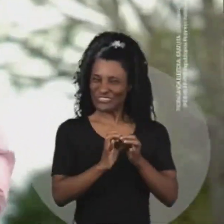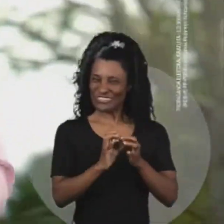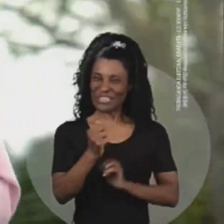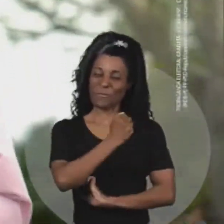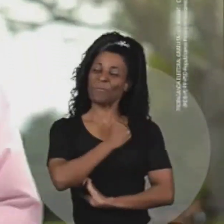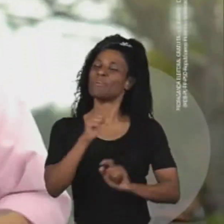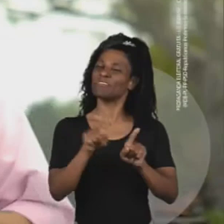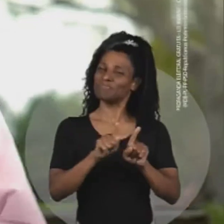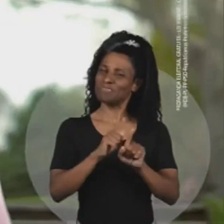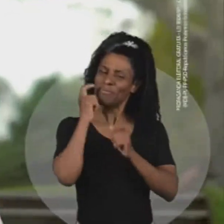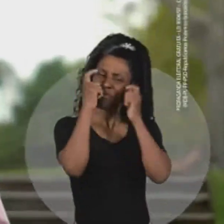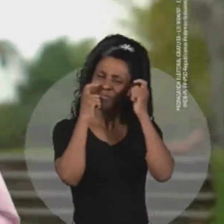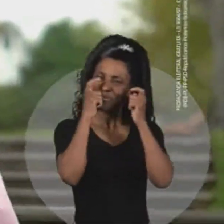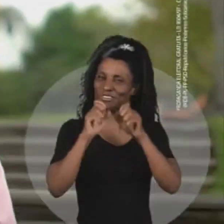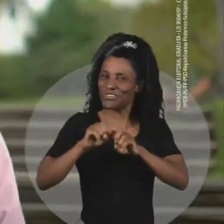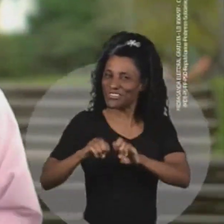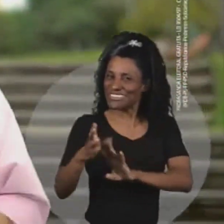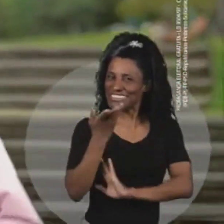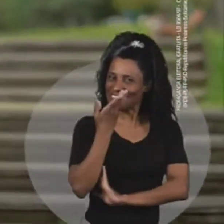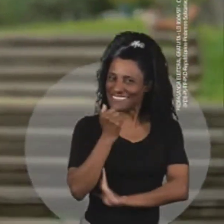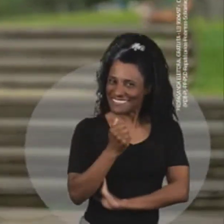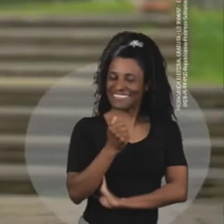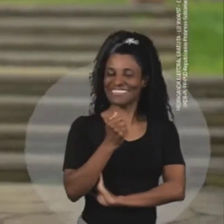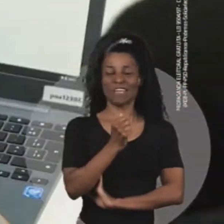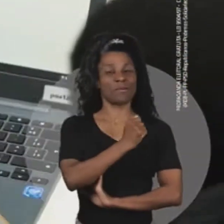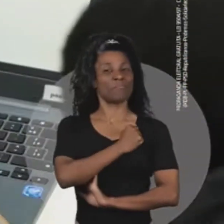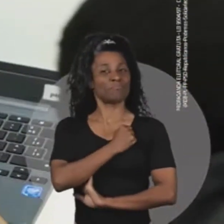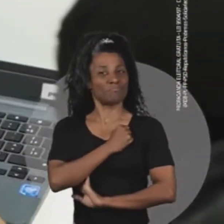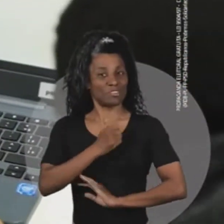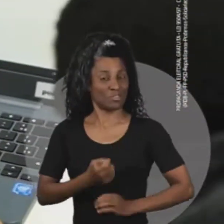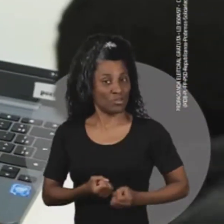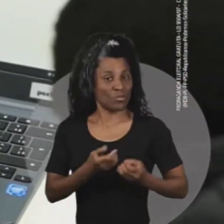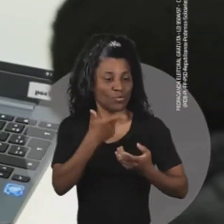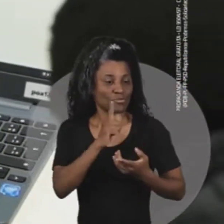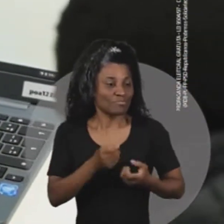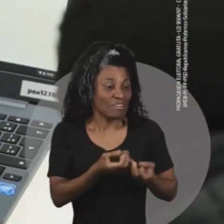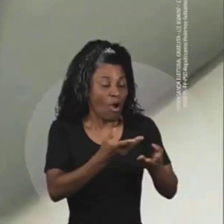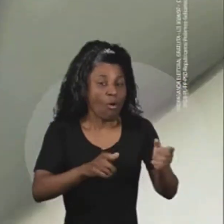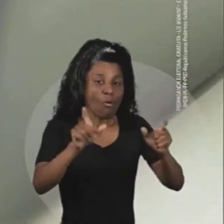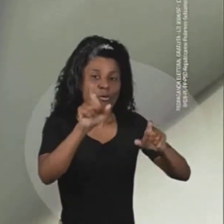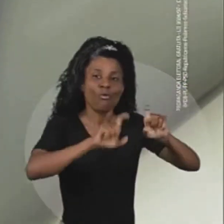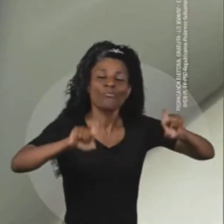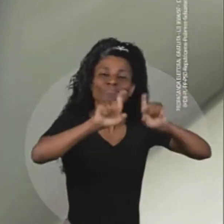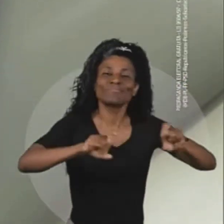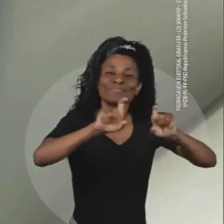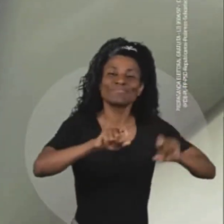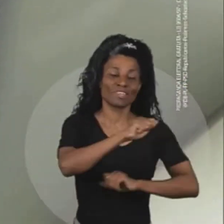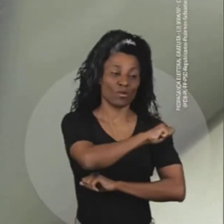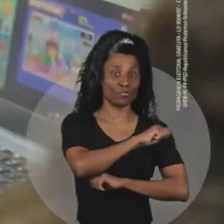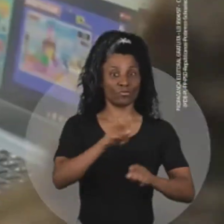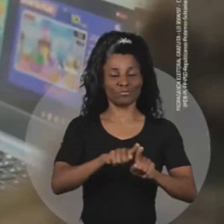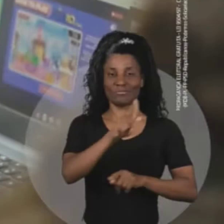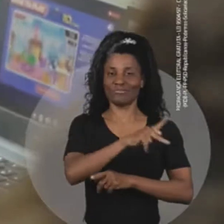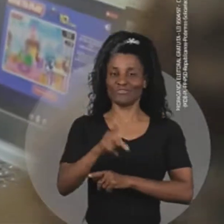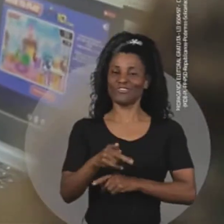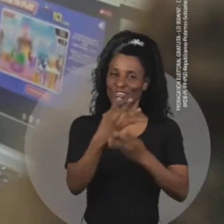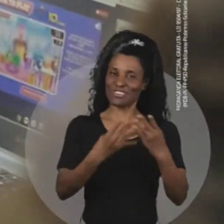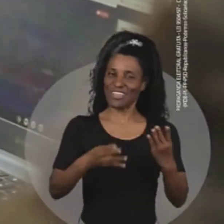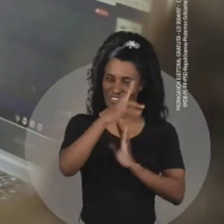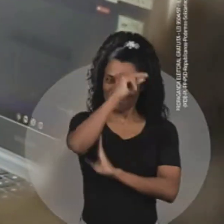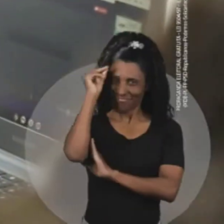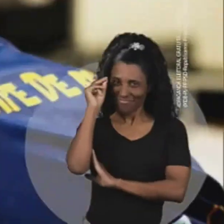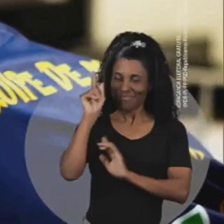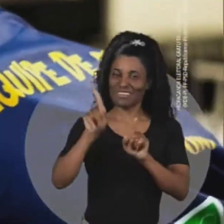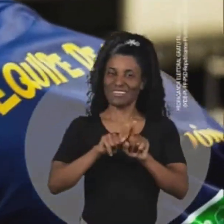O Melo também se preocupou com o ensino da gurizada. Melo entregou computadores para alunos e professores da rede